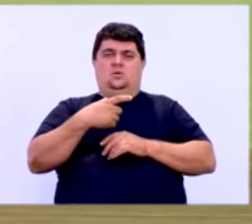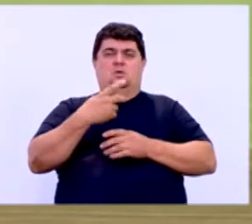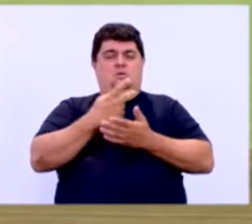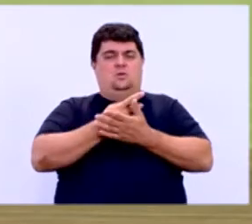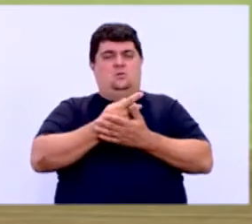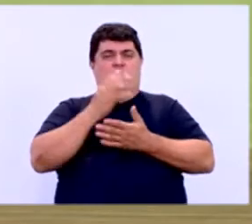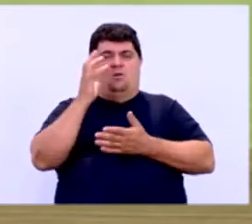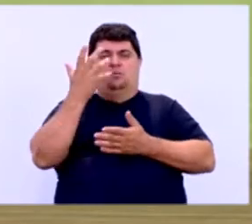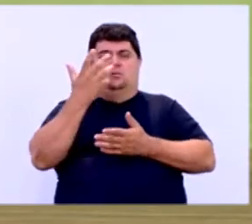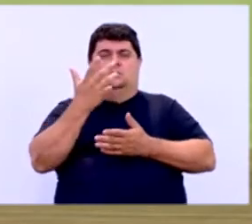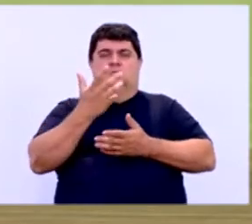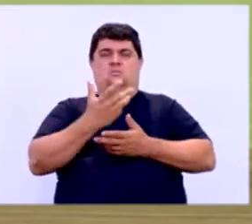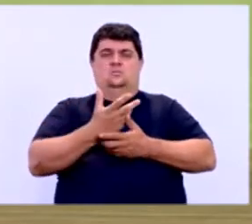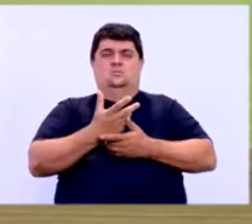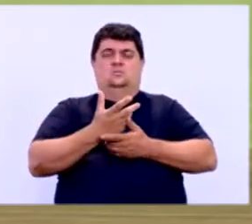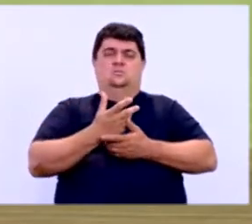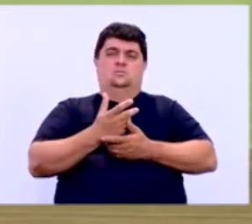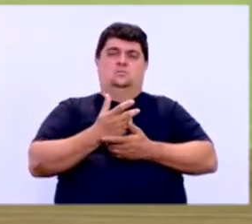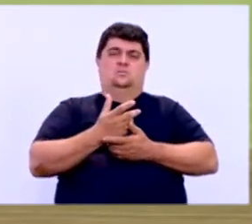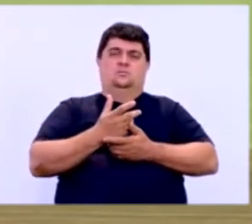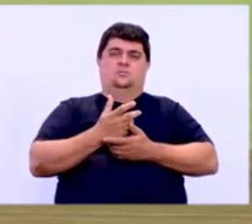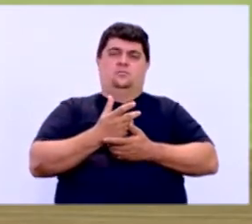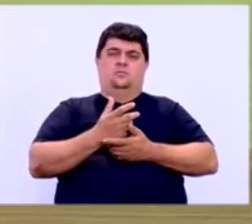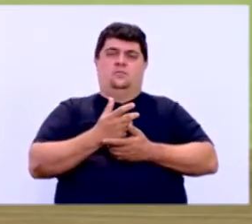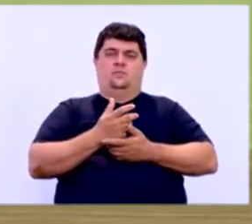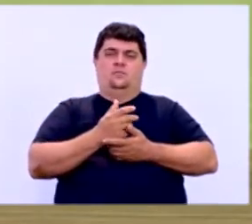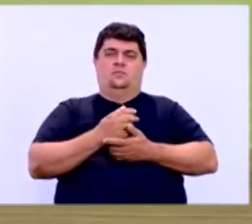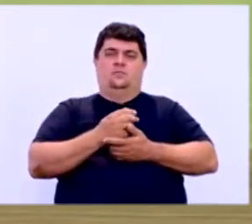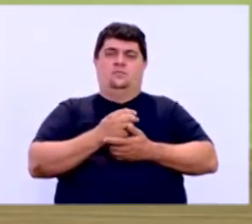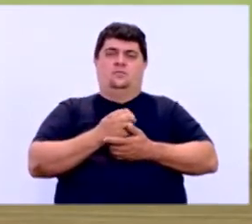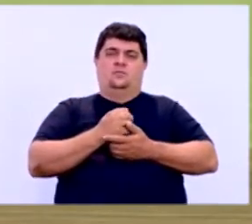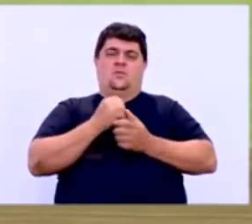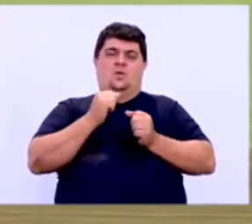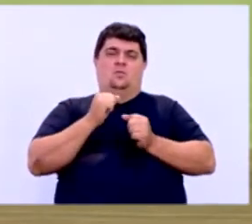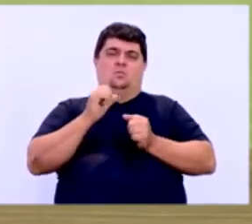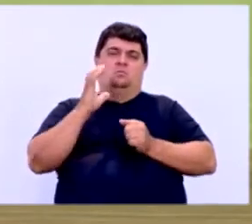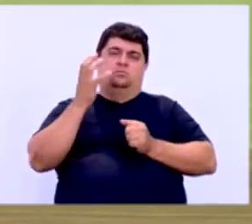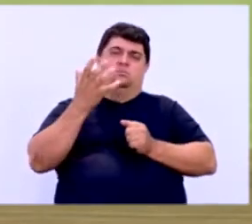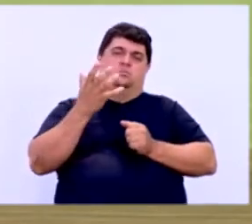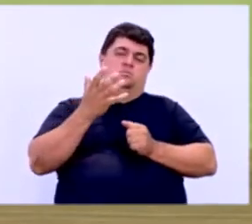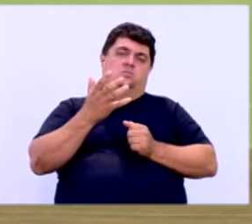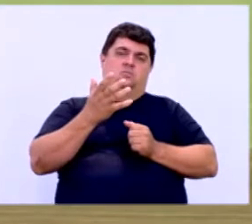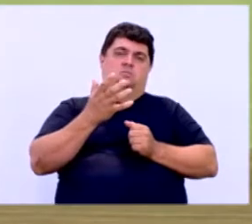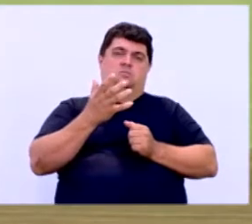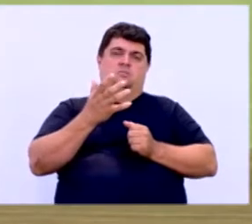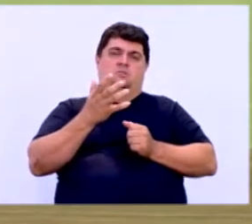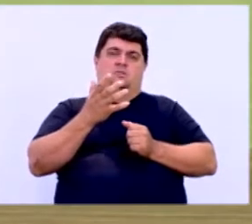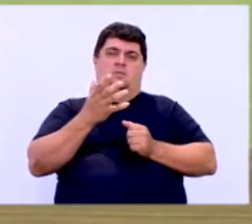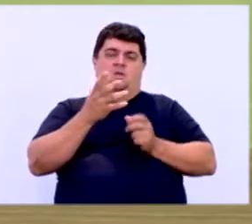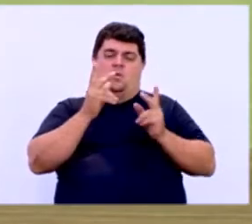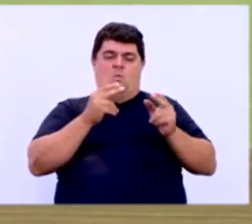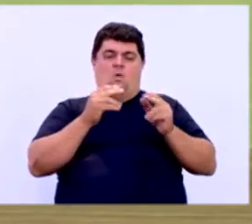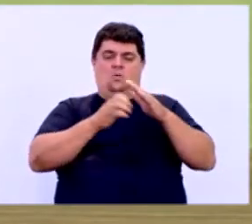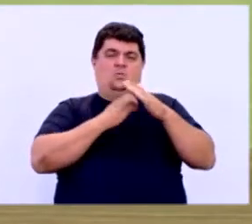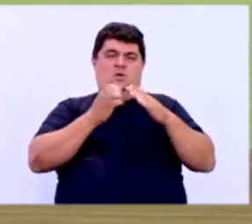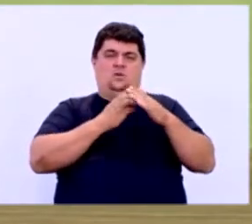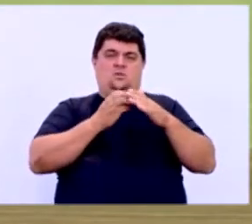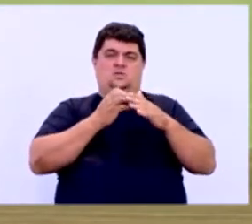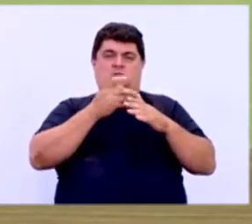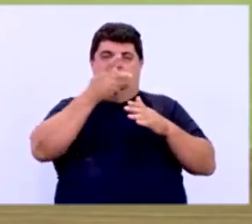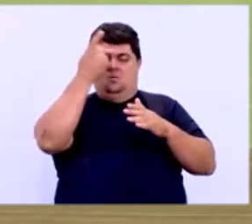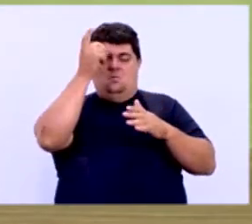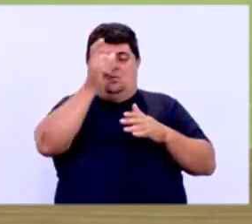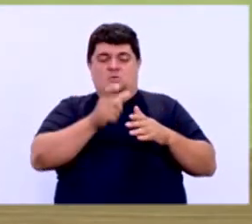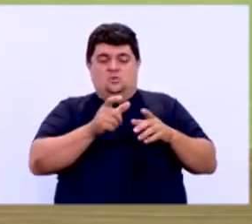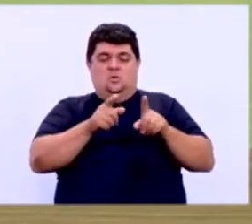comete para tomar empréstimo para si, pode acontecer na questão da organização, né? Tem que estar muito